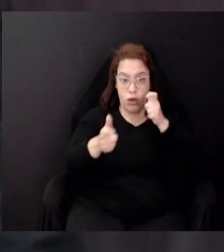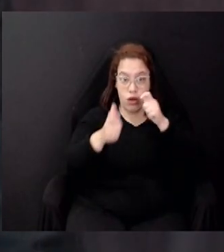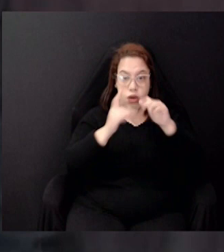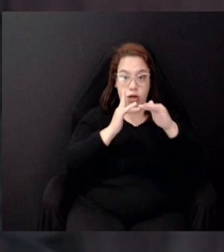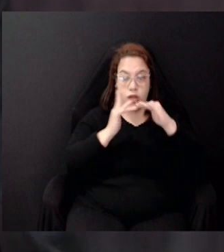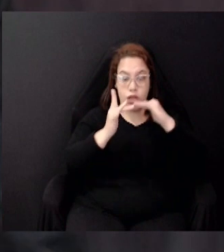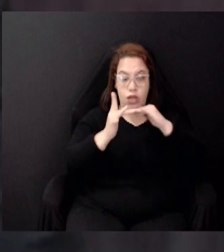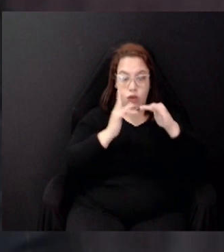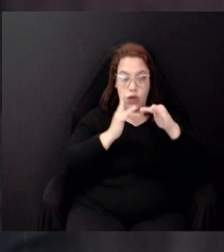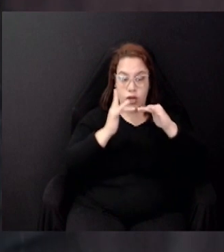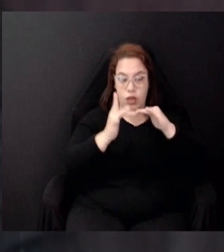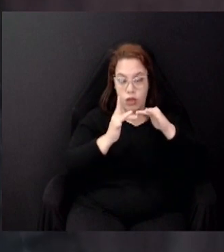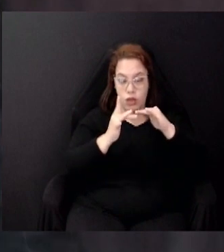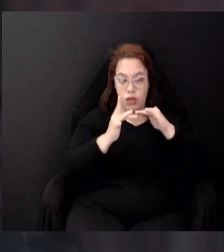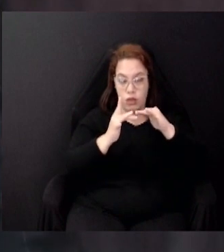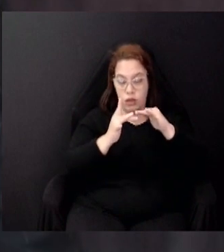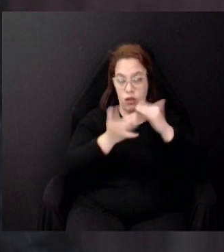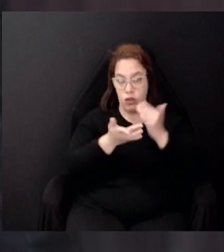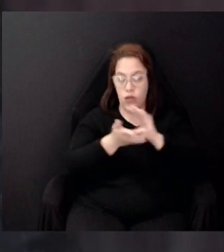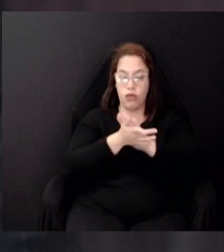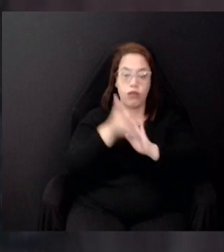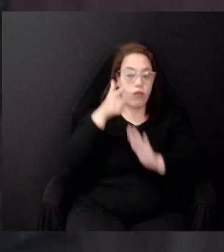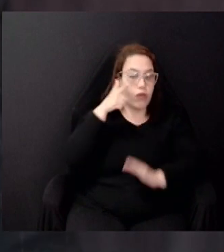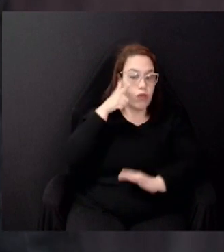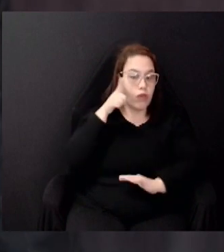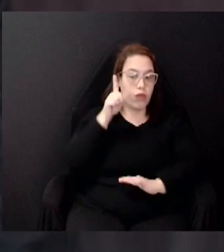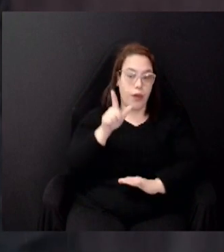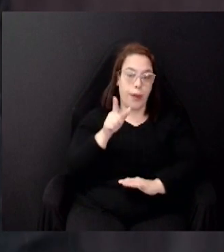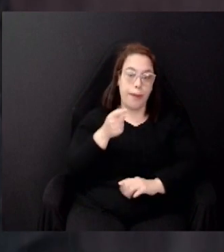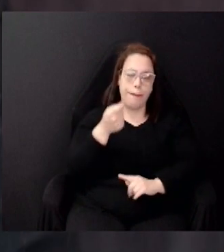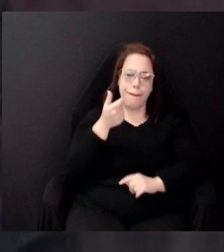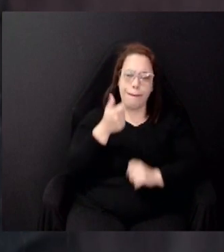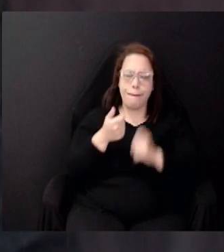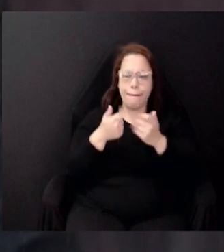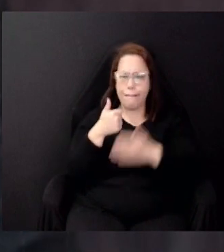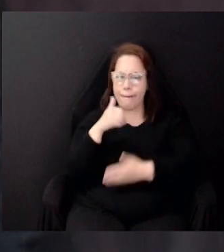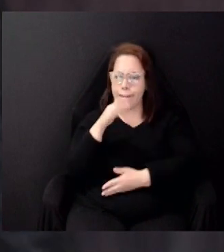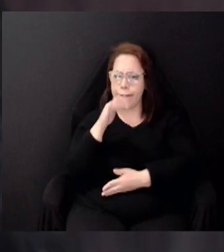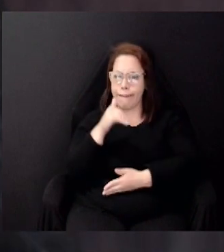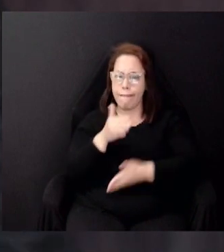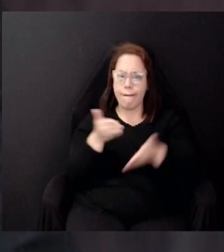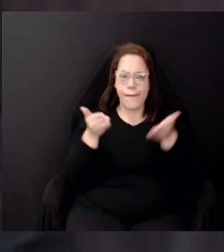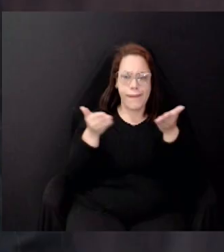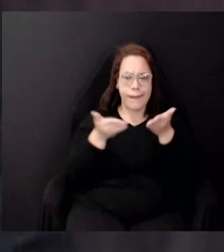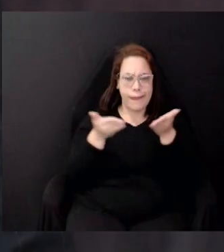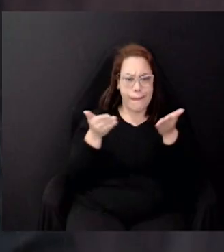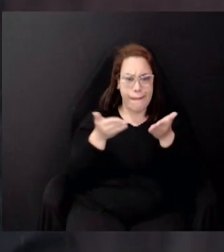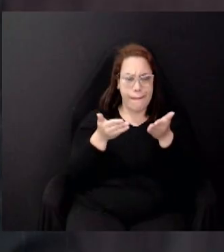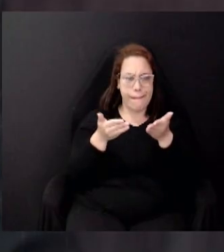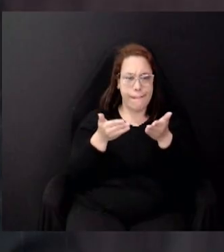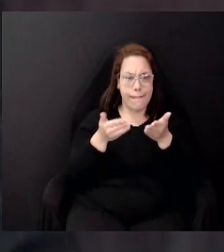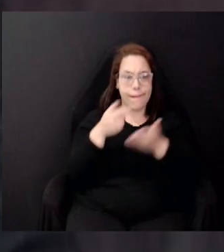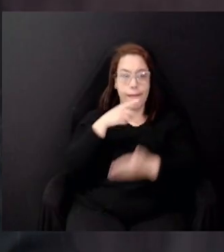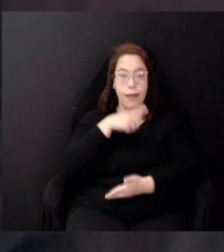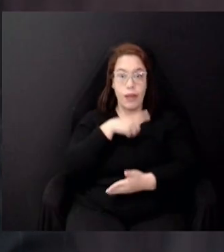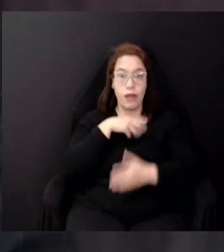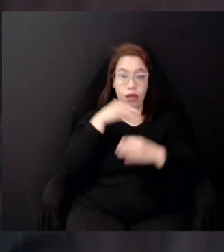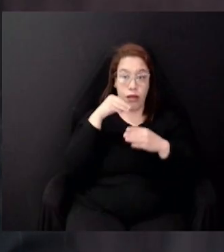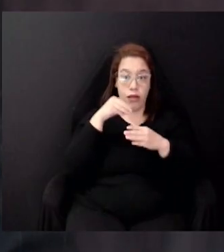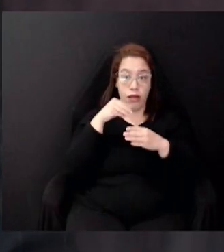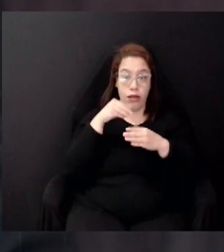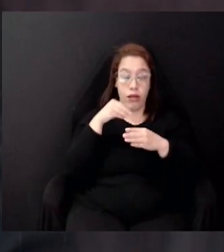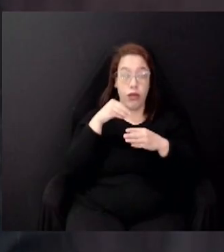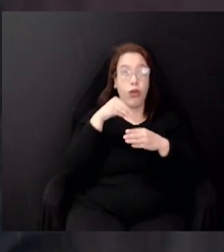que nós conseguimos um pouco mais agora, recentemente, né? Nós tivemos uma votação recente